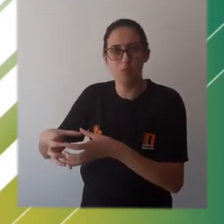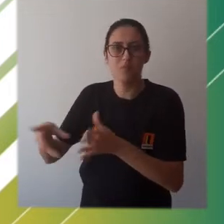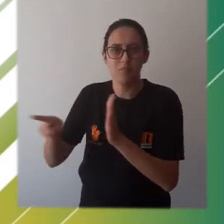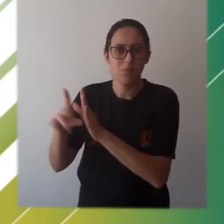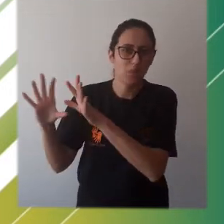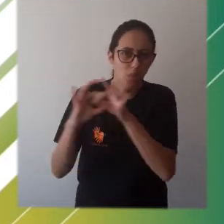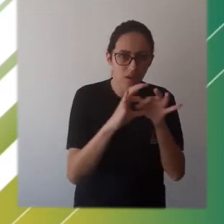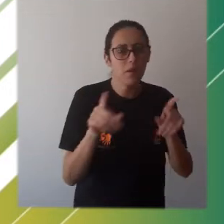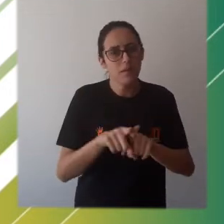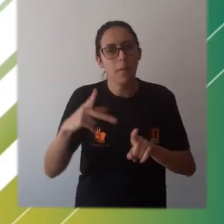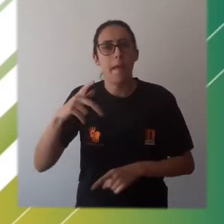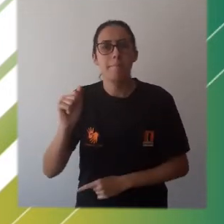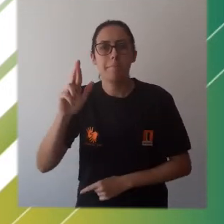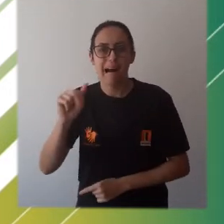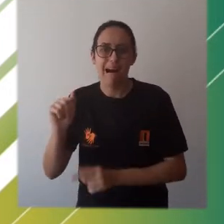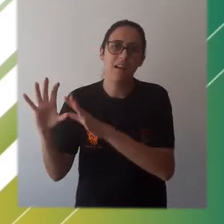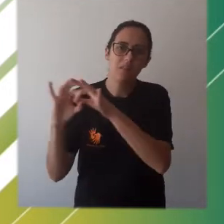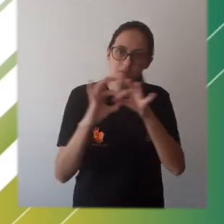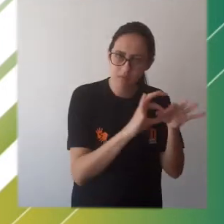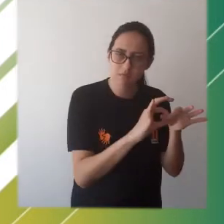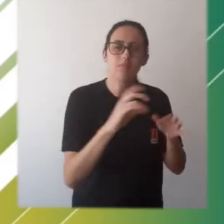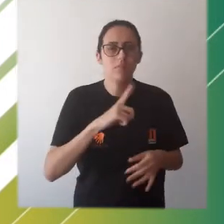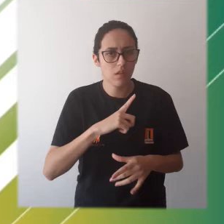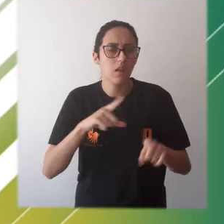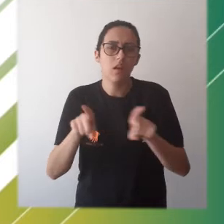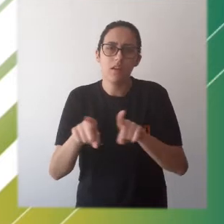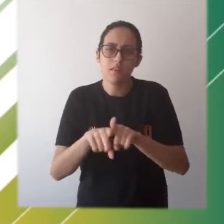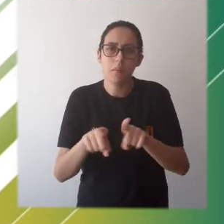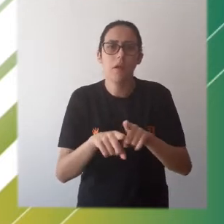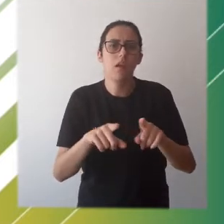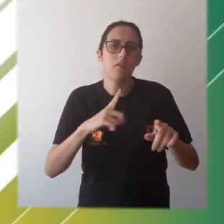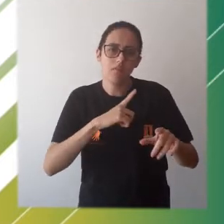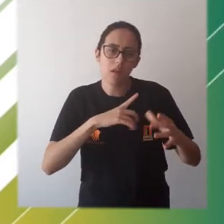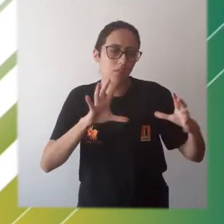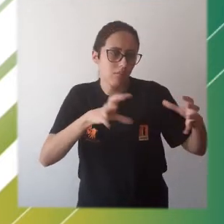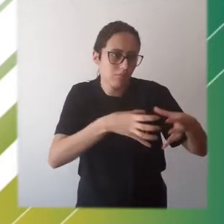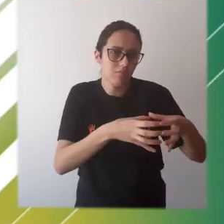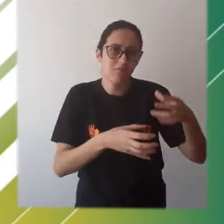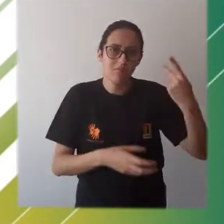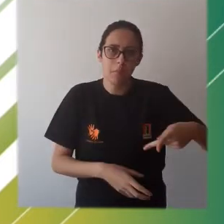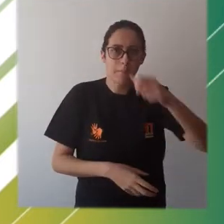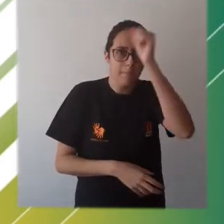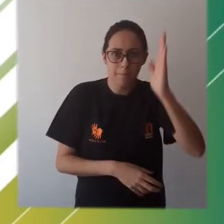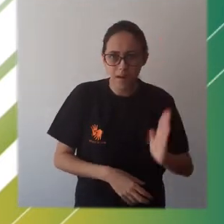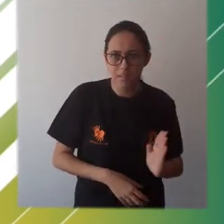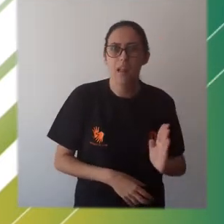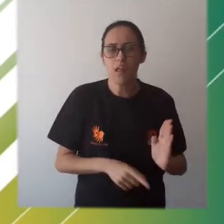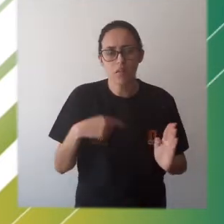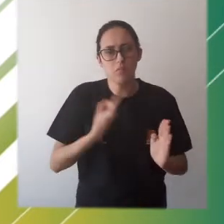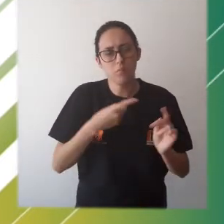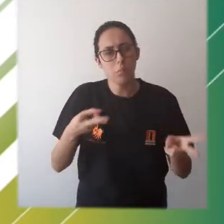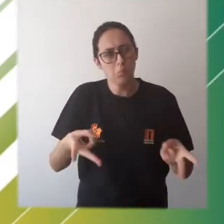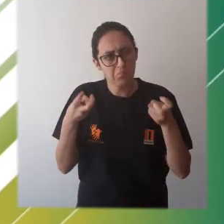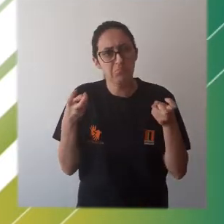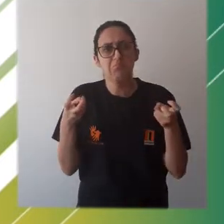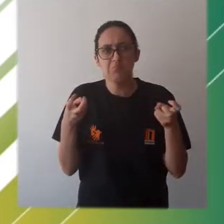olímpicos e paralímpicos nacionais, dentro das confederações brasileiras olímpicas e paralímpicas, que